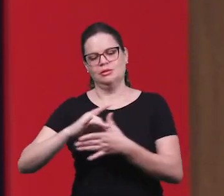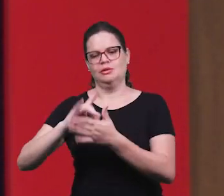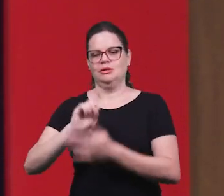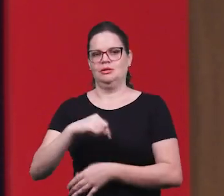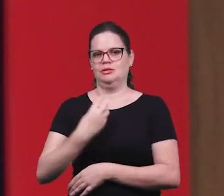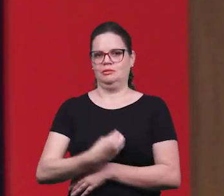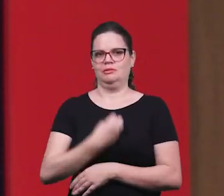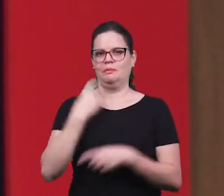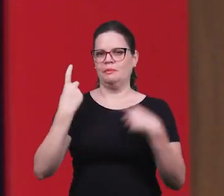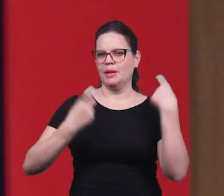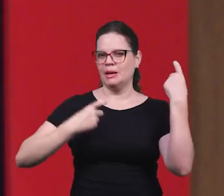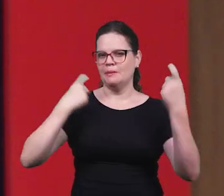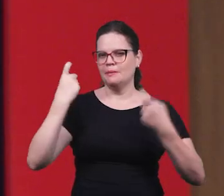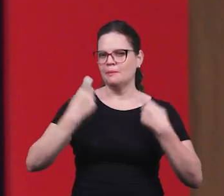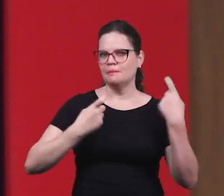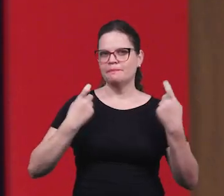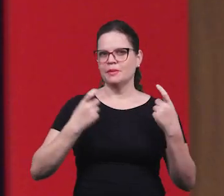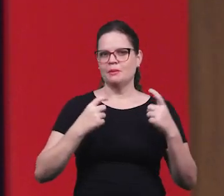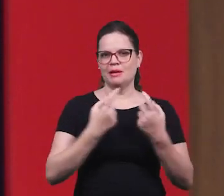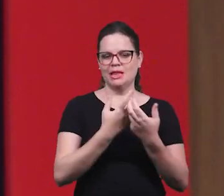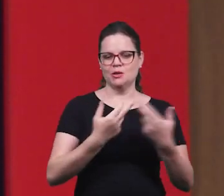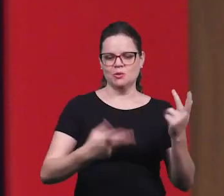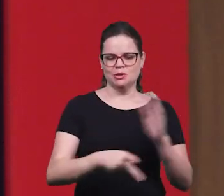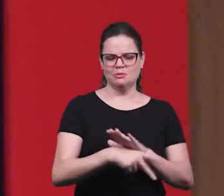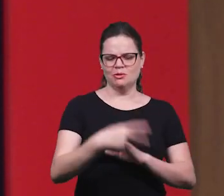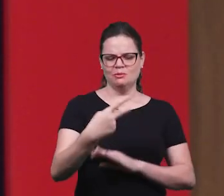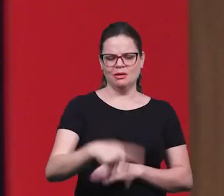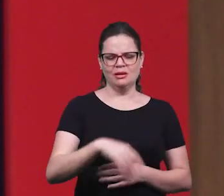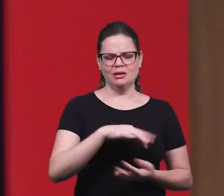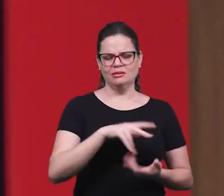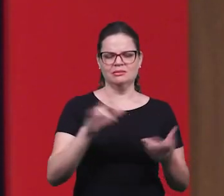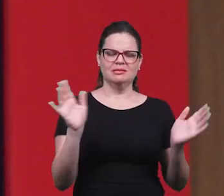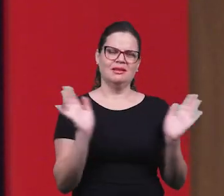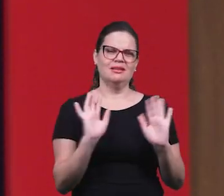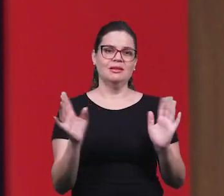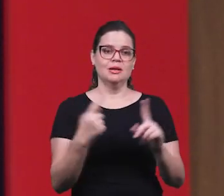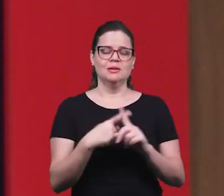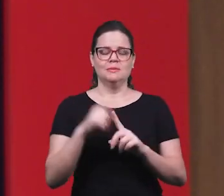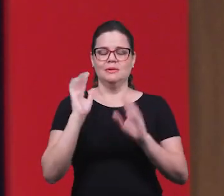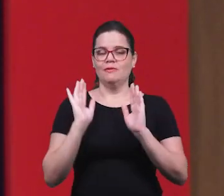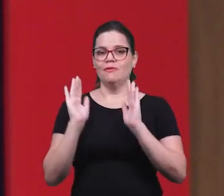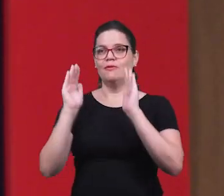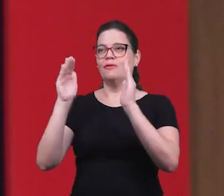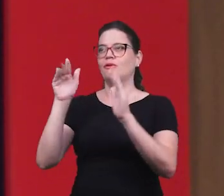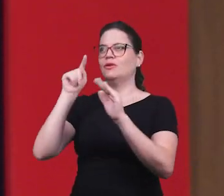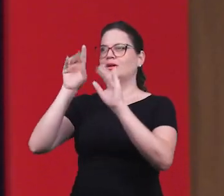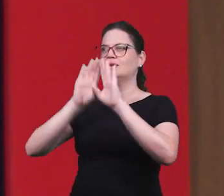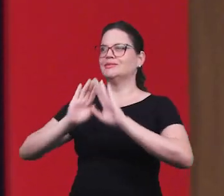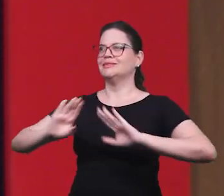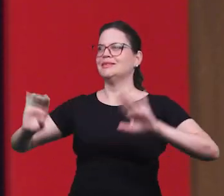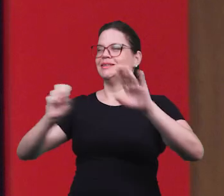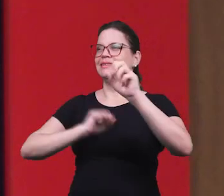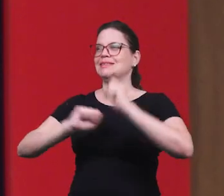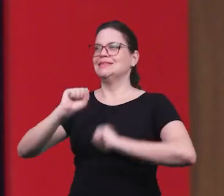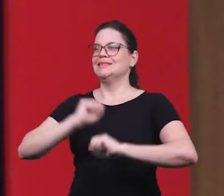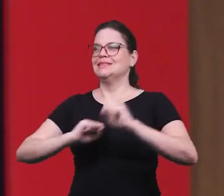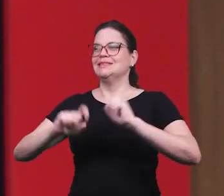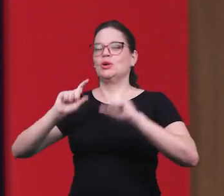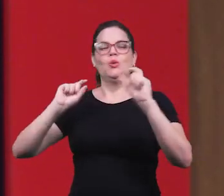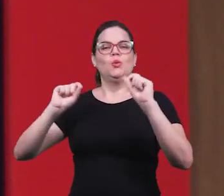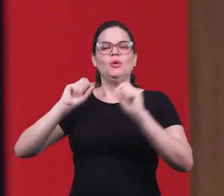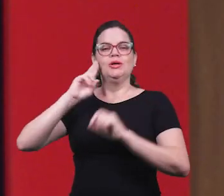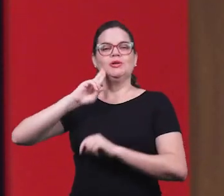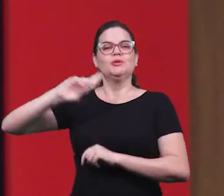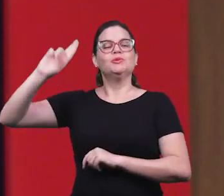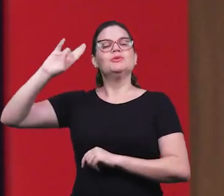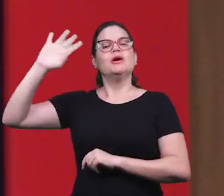ficar preocupados na expectativa das coisas dessa vida, mas nós vamos nos preocupar com aquilo que é eternal, com aquilo que vem da palavra